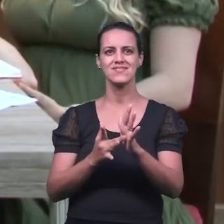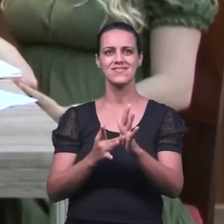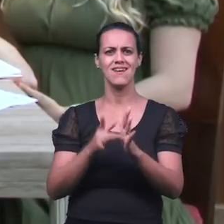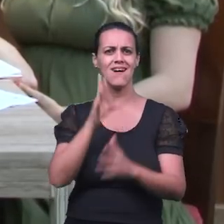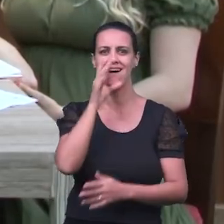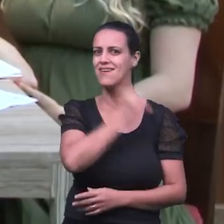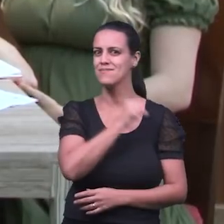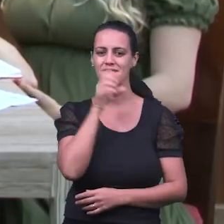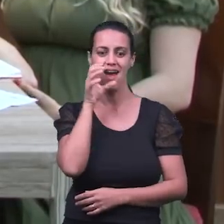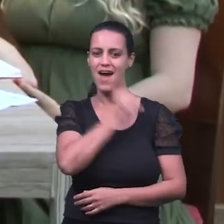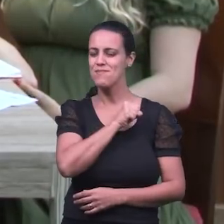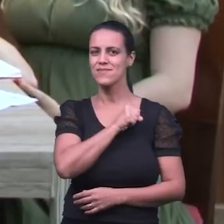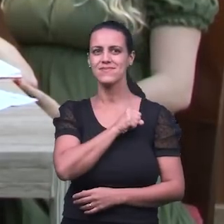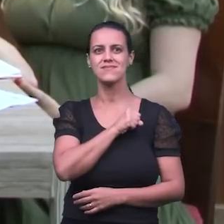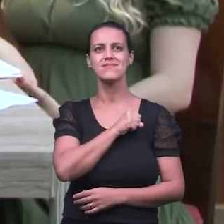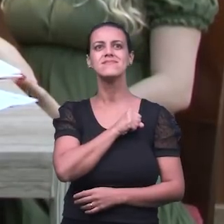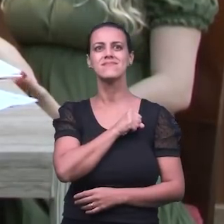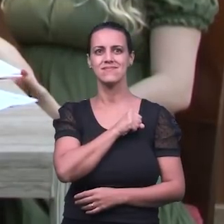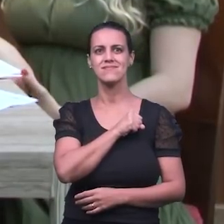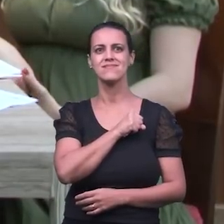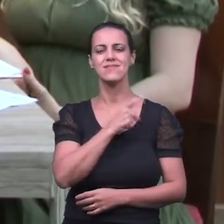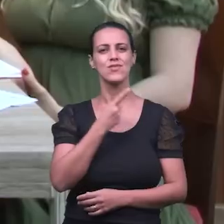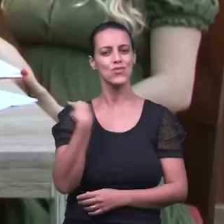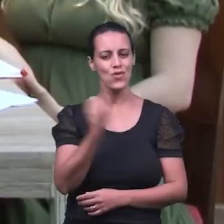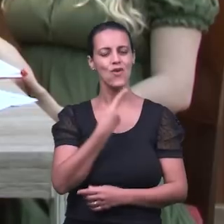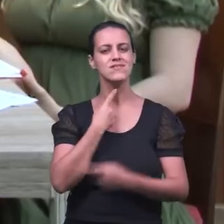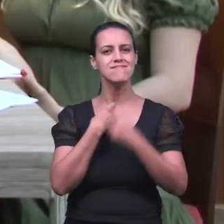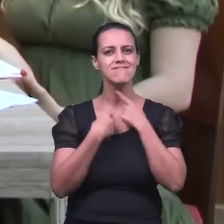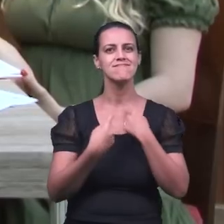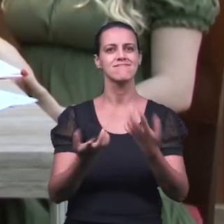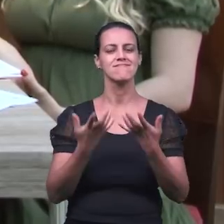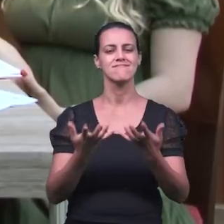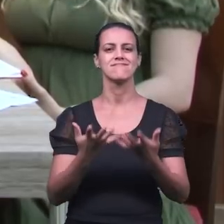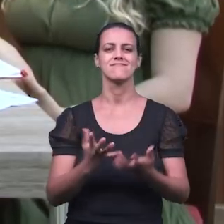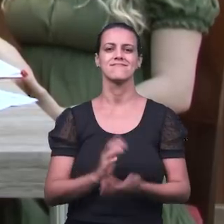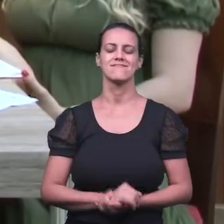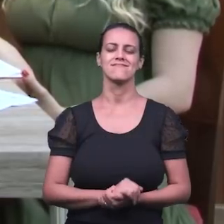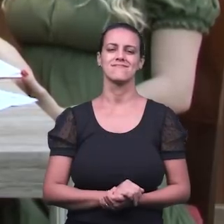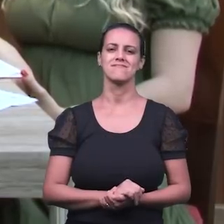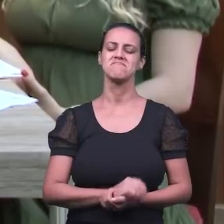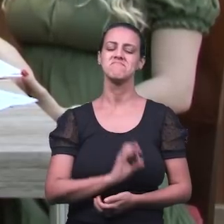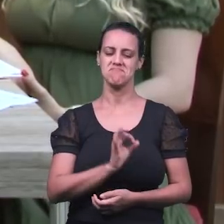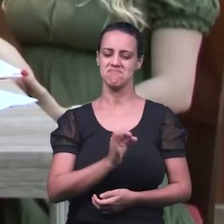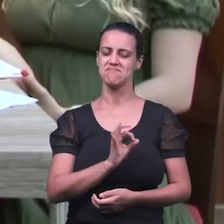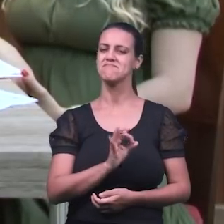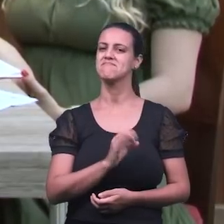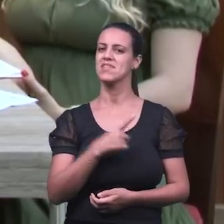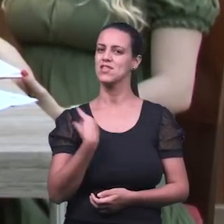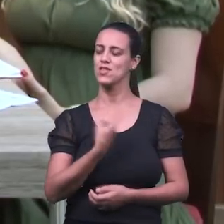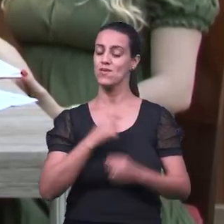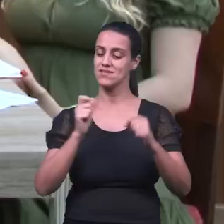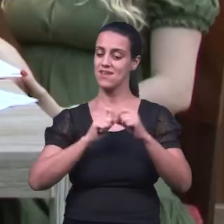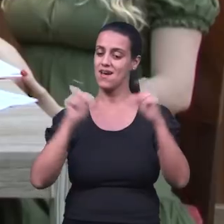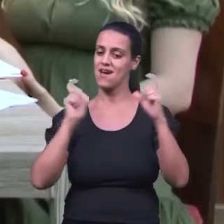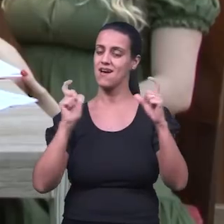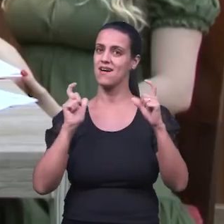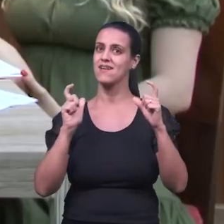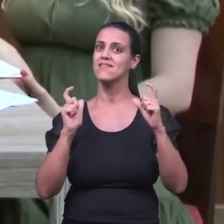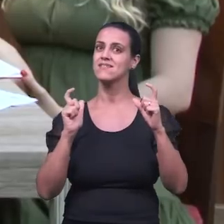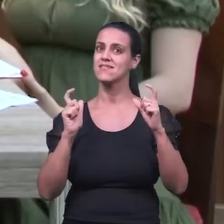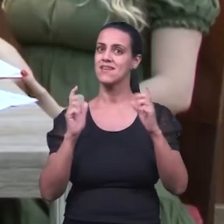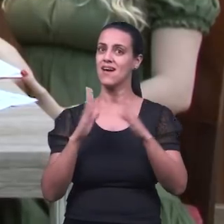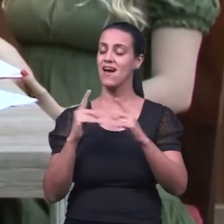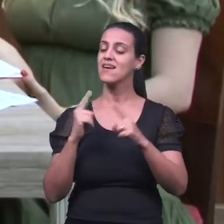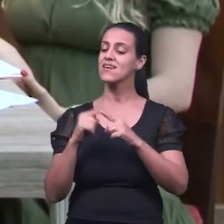nessa velocidade assim veloz que é como nós ansiamos. É isso mesmo, estamos alertas, não é verdade? Isso, é